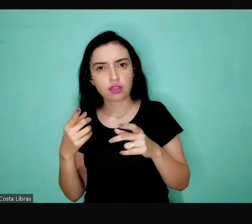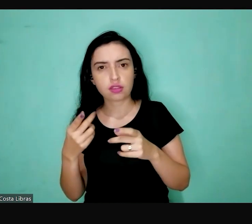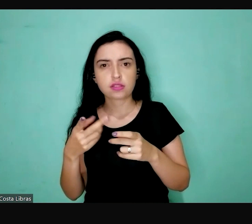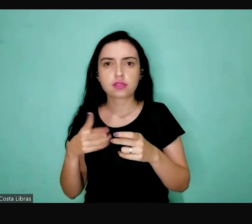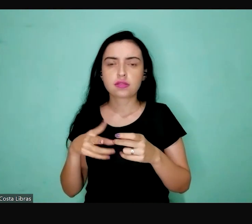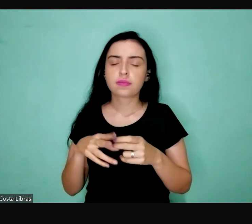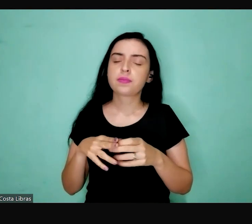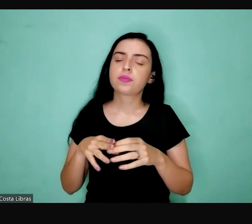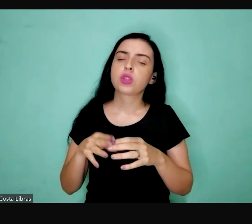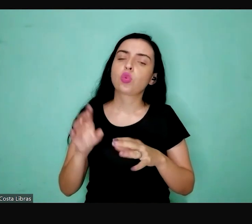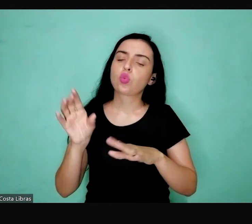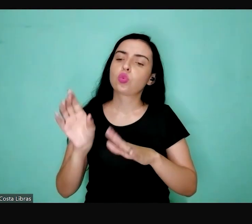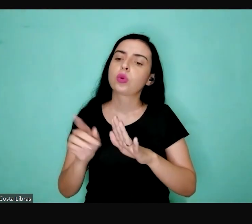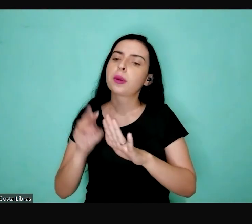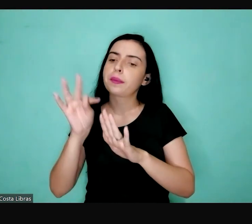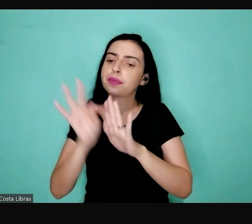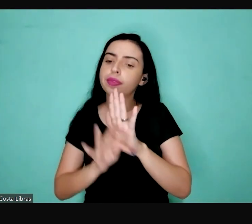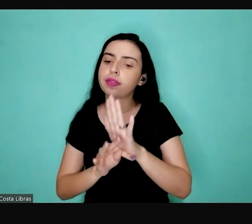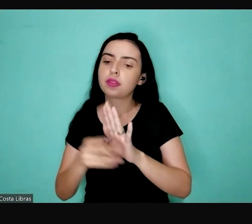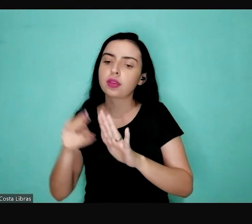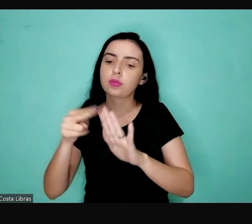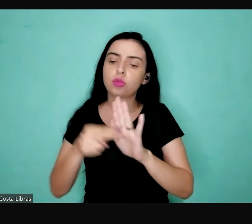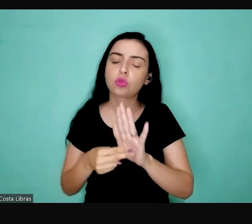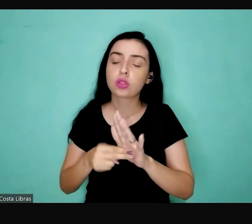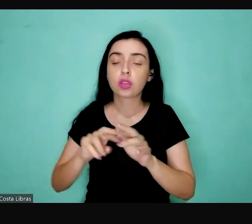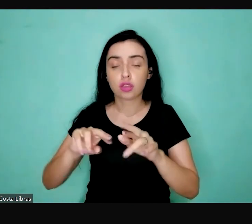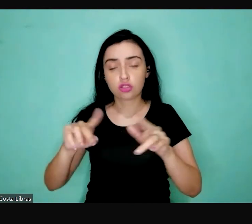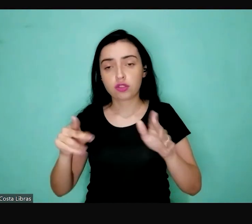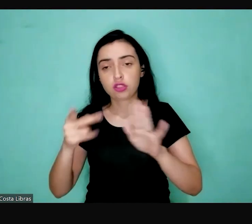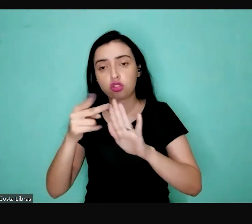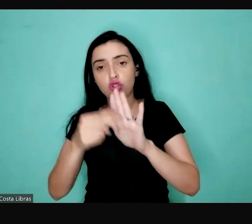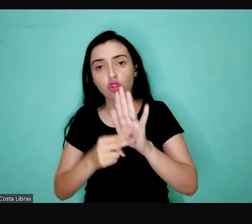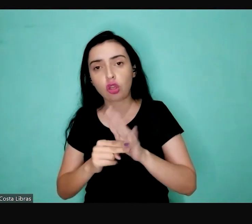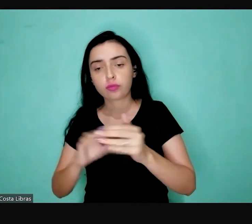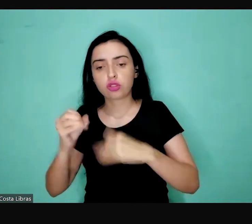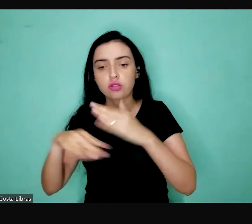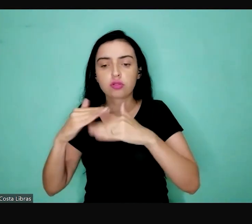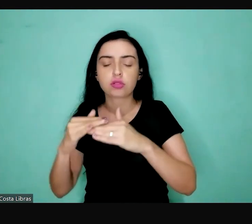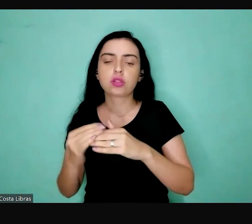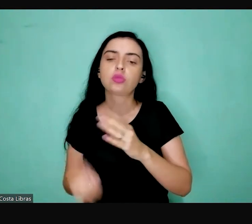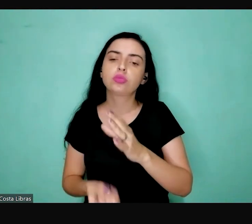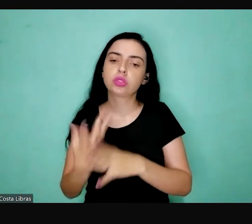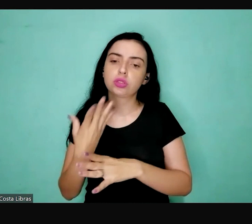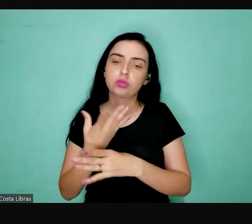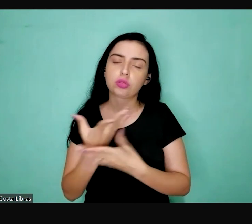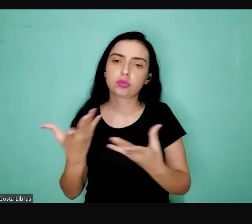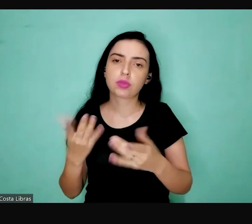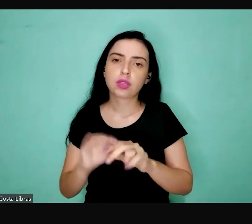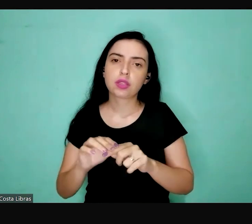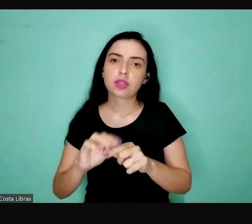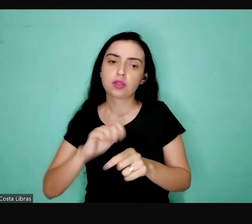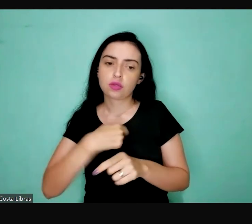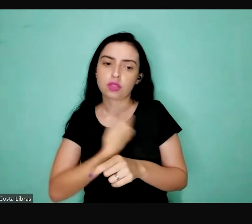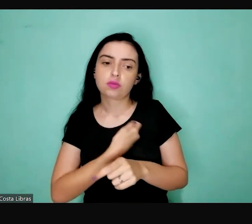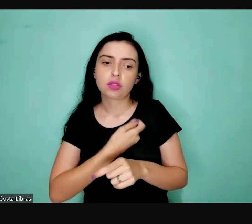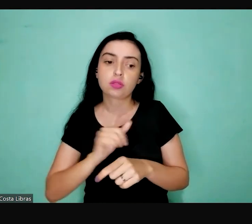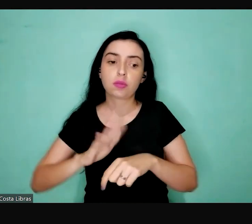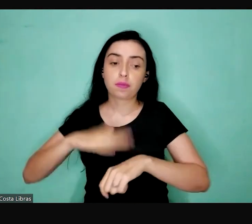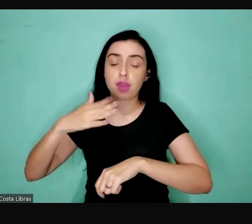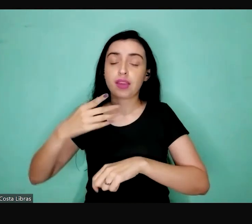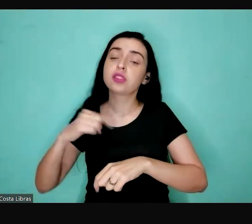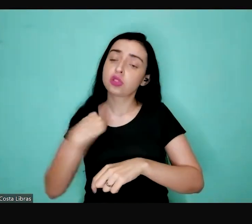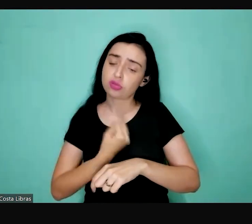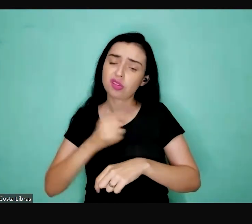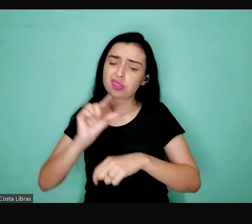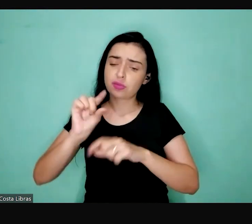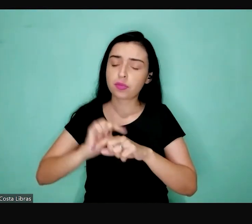norma, que é o resultado de um processo, normalmente, de construção de conteúdo. Mas, de todo modo, a Espanha é mais e nós somos menos. Quando se